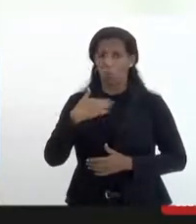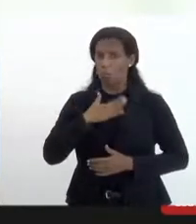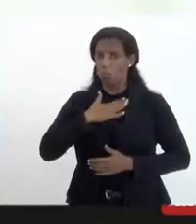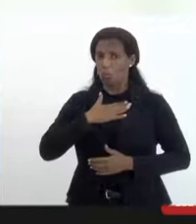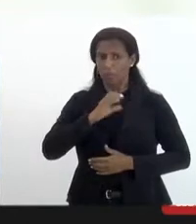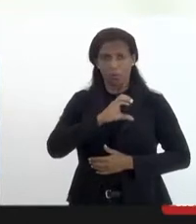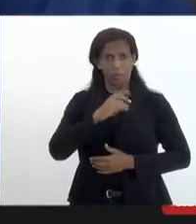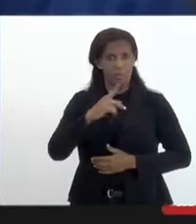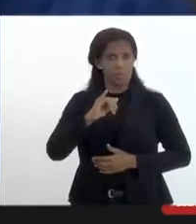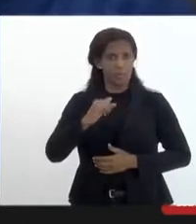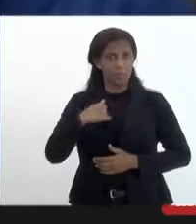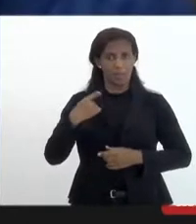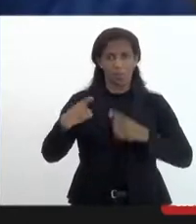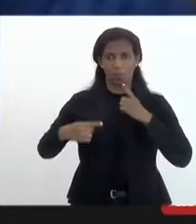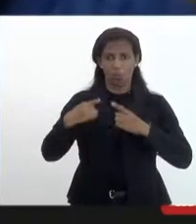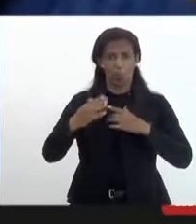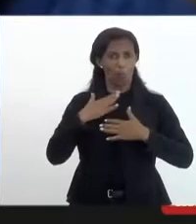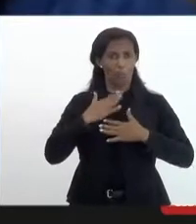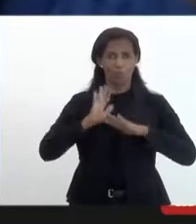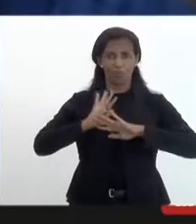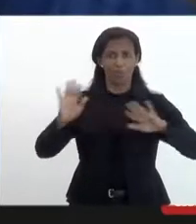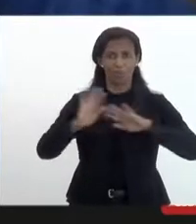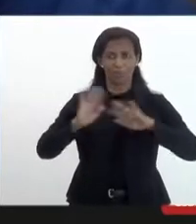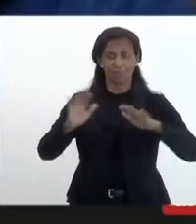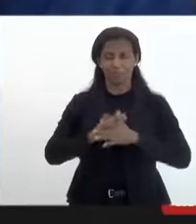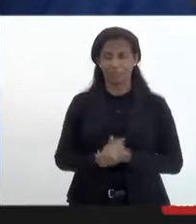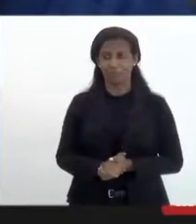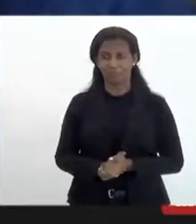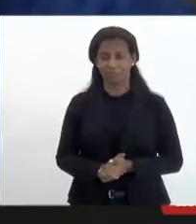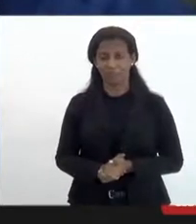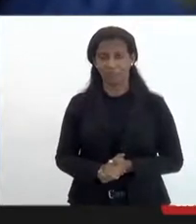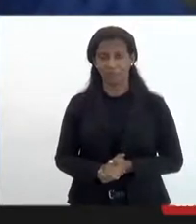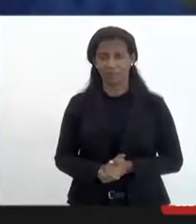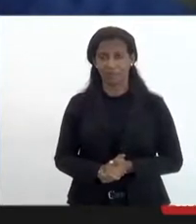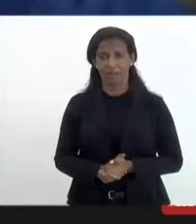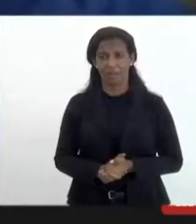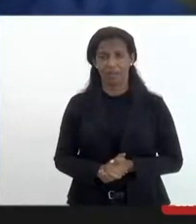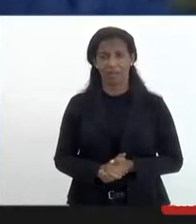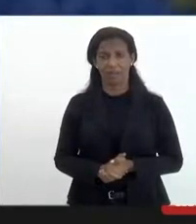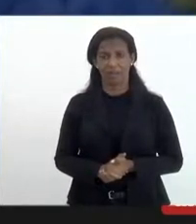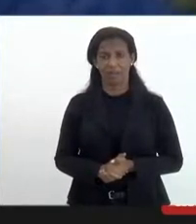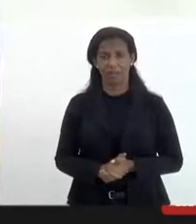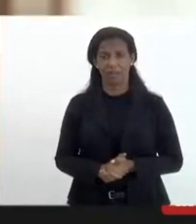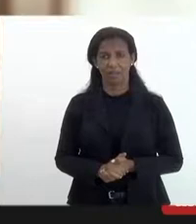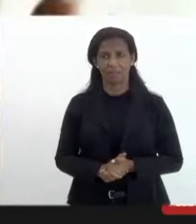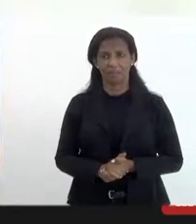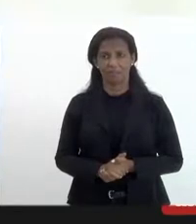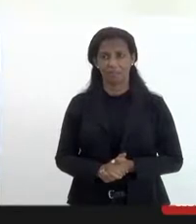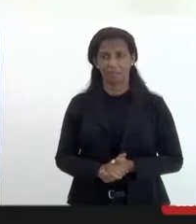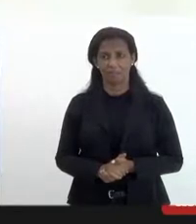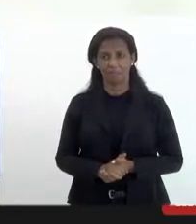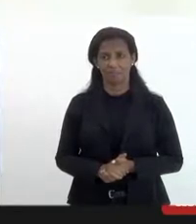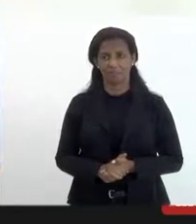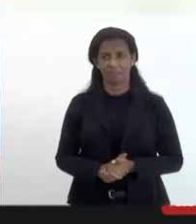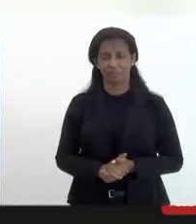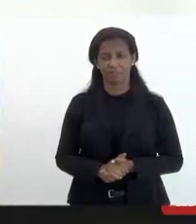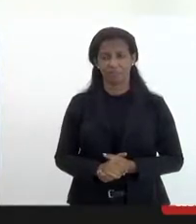Porque é uma decisão política, me perdoe interromper. É uma decisão política da Petrobras.